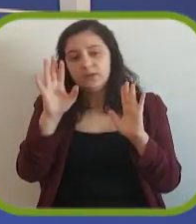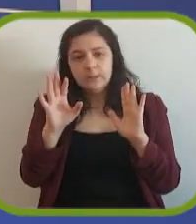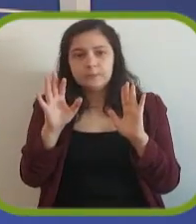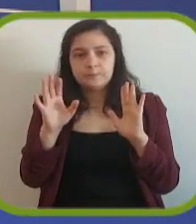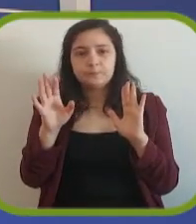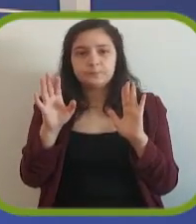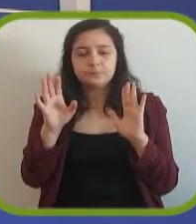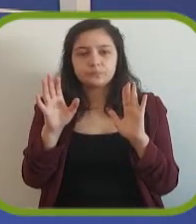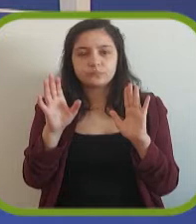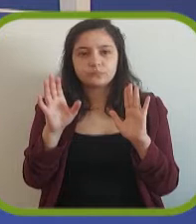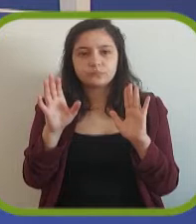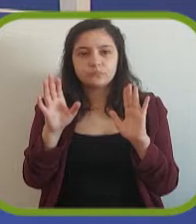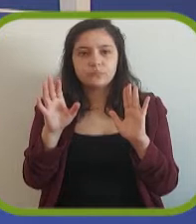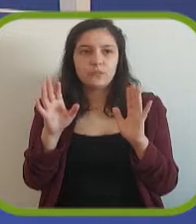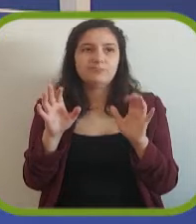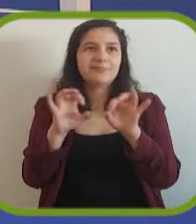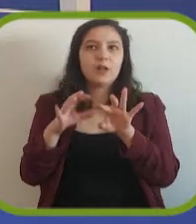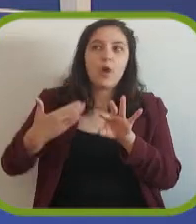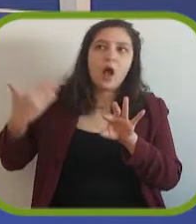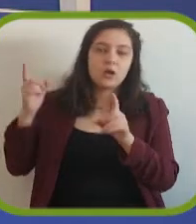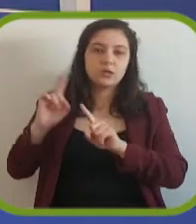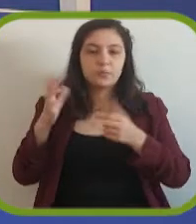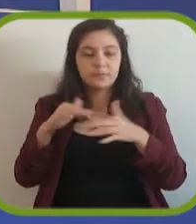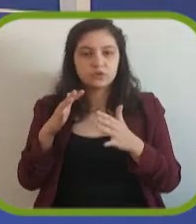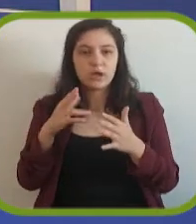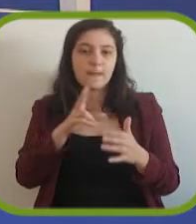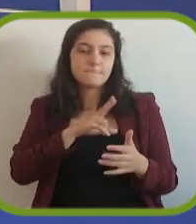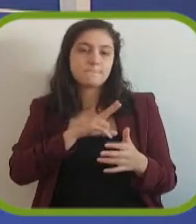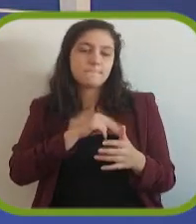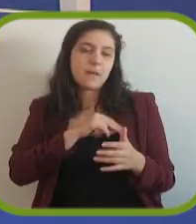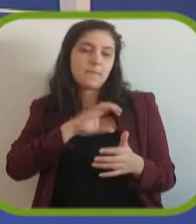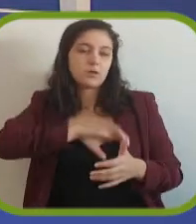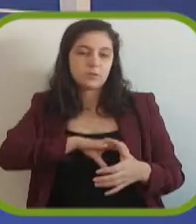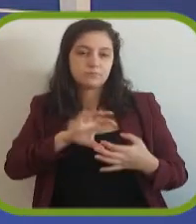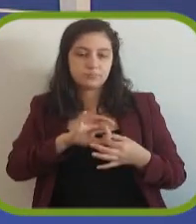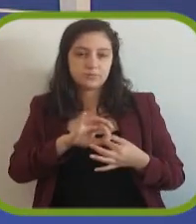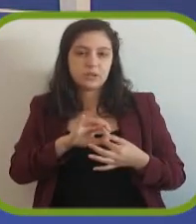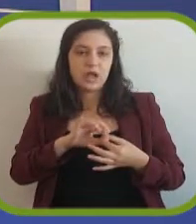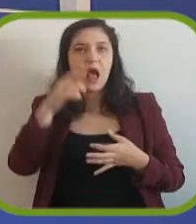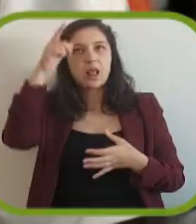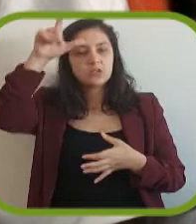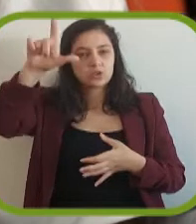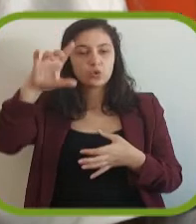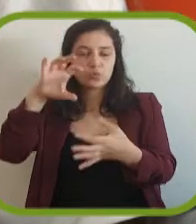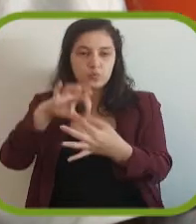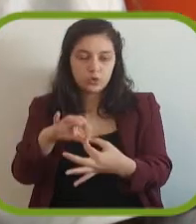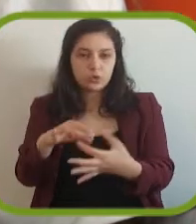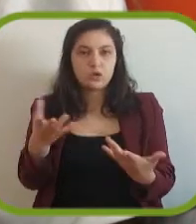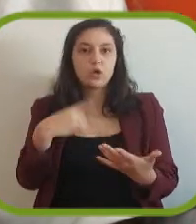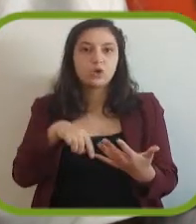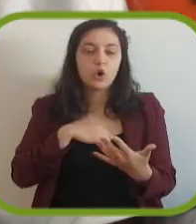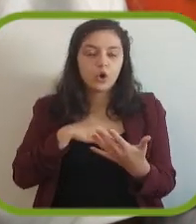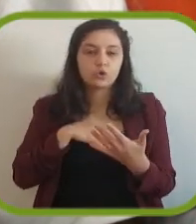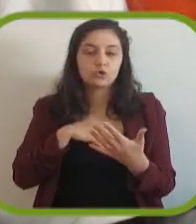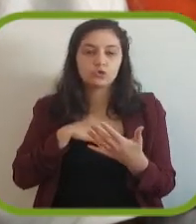obviamente, já não ser como antes, mas ainda continua a existir um prémio salarial associado à formação superior. Nós